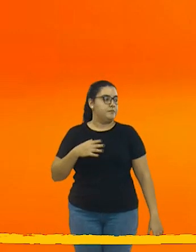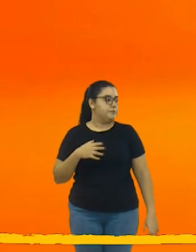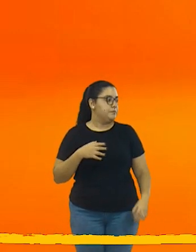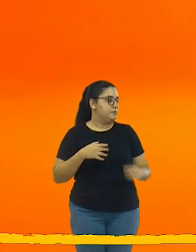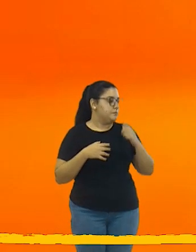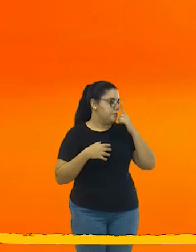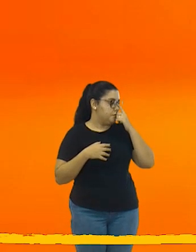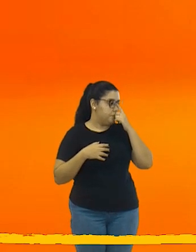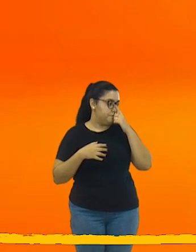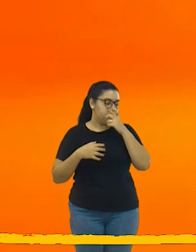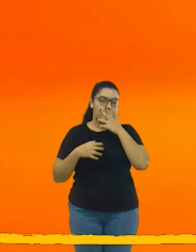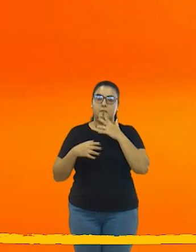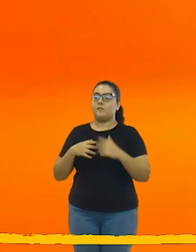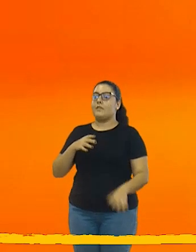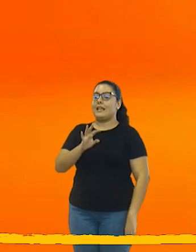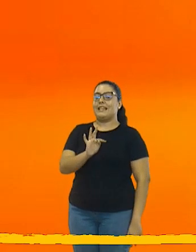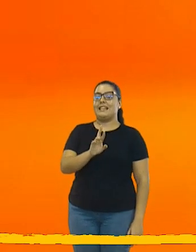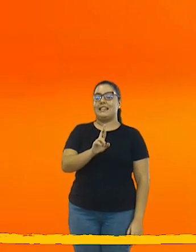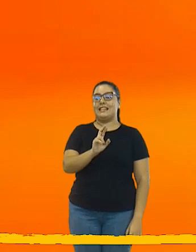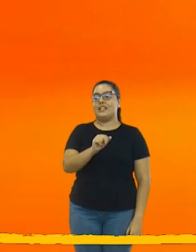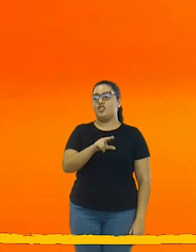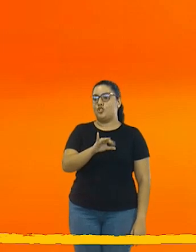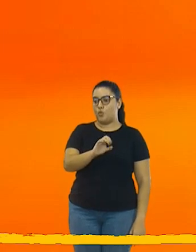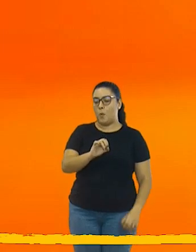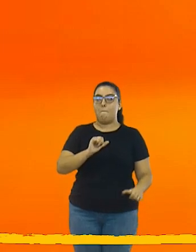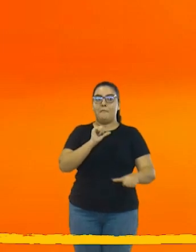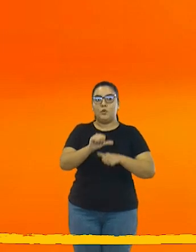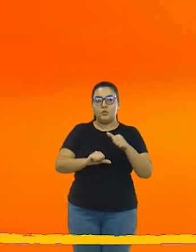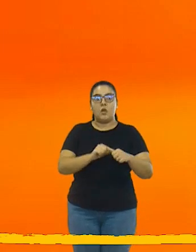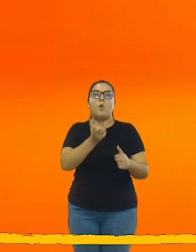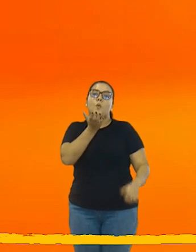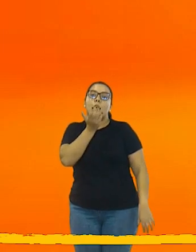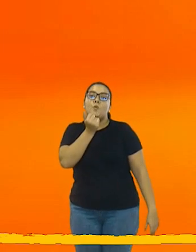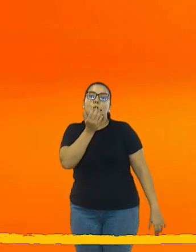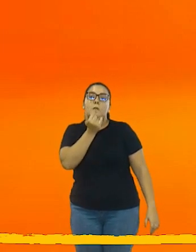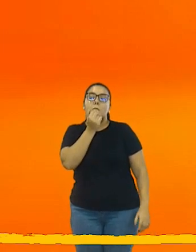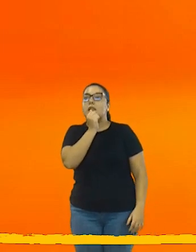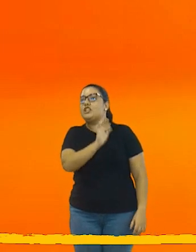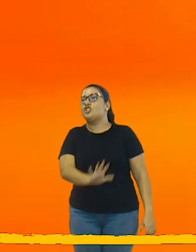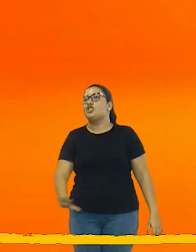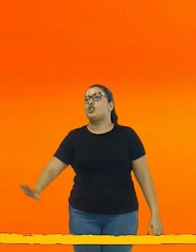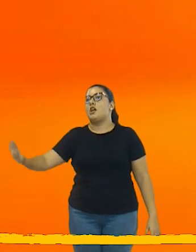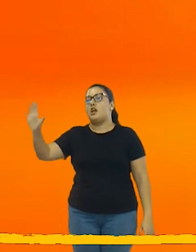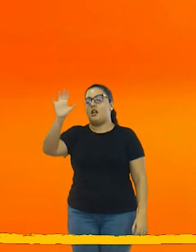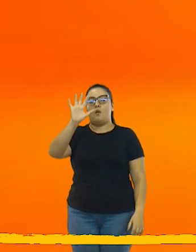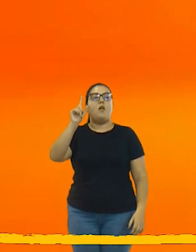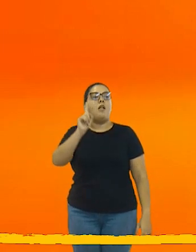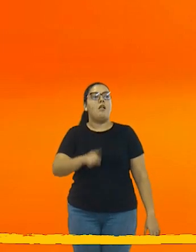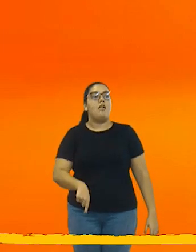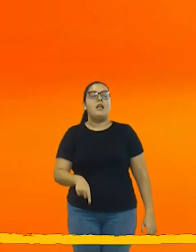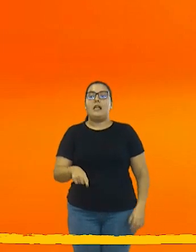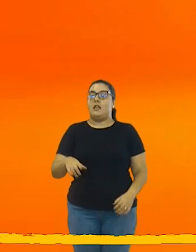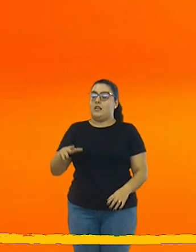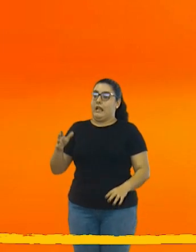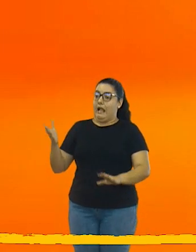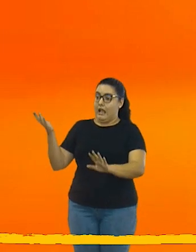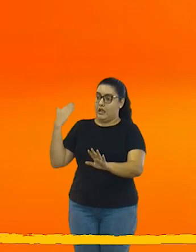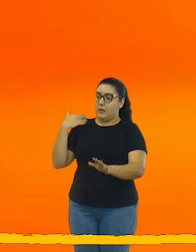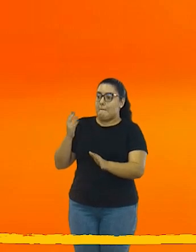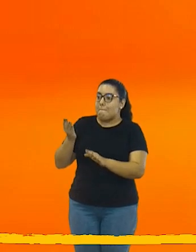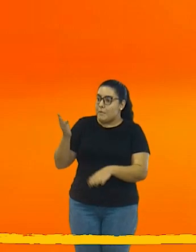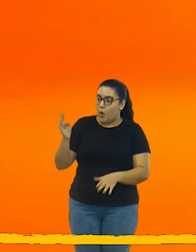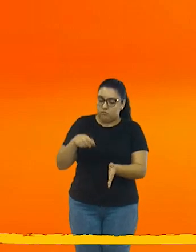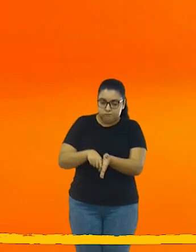Ó. Transgênico, produção, modificação do alimento de forma geral. Né? É o alimento geneticamente